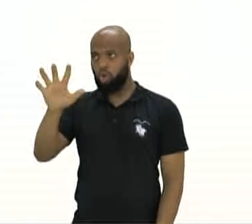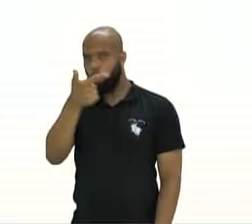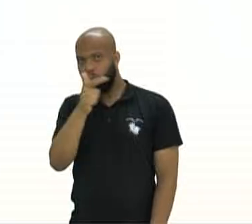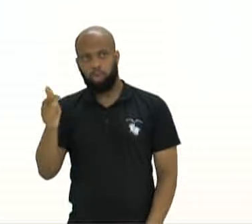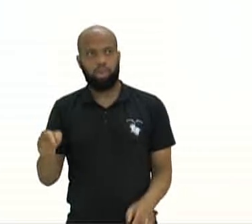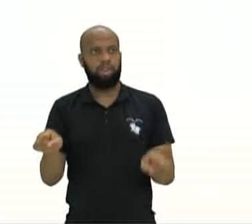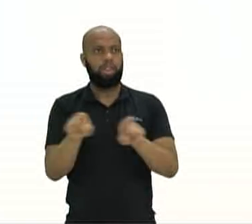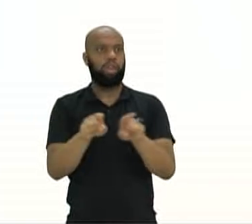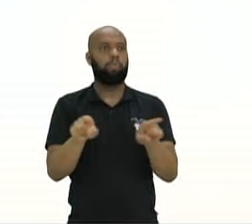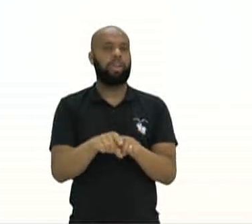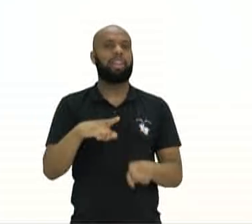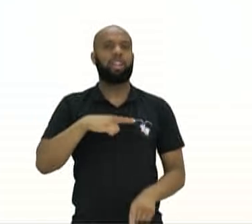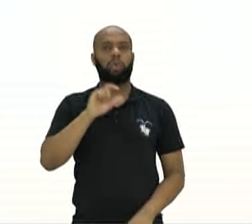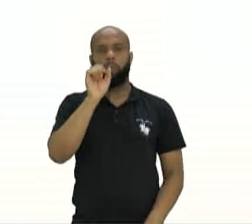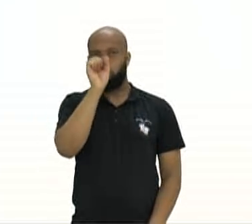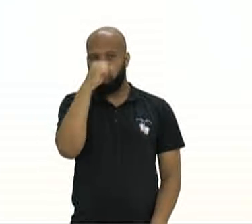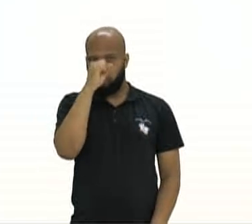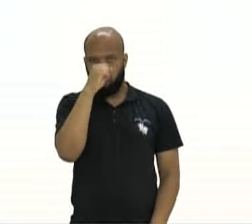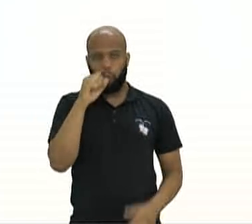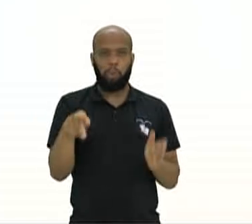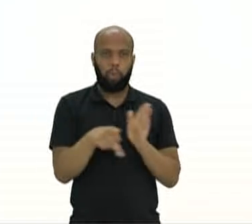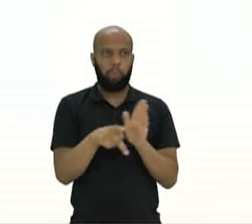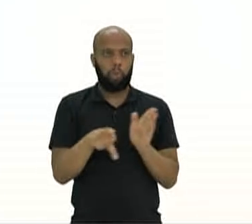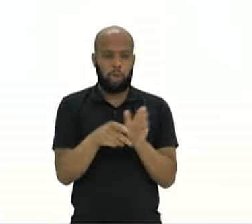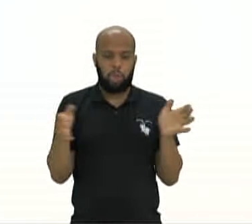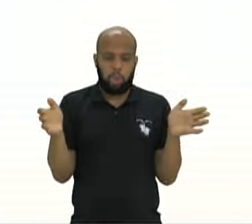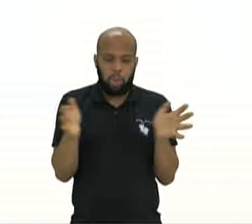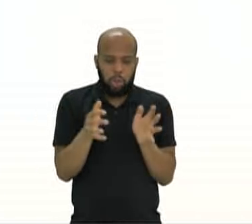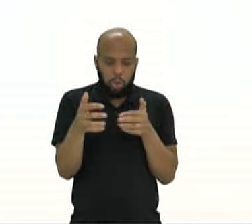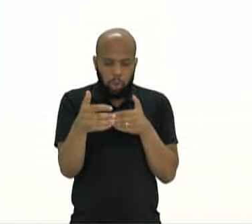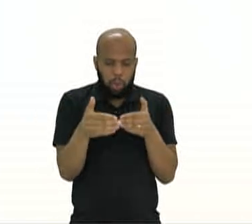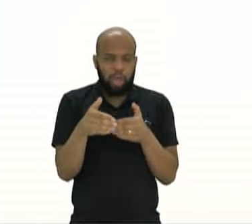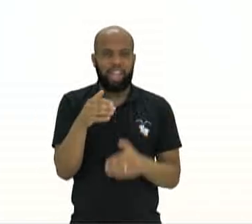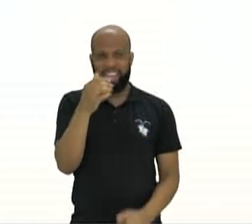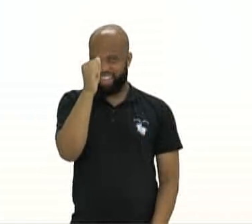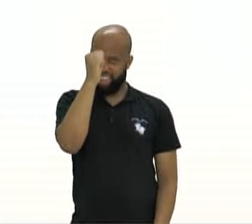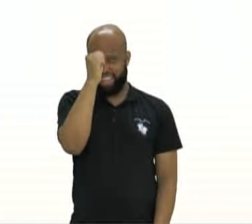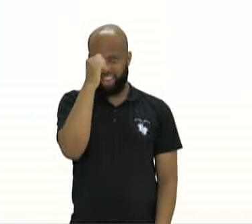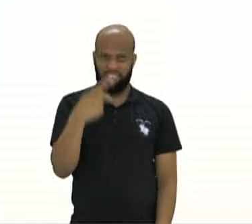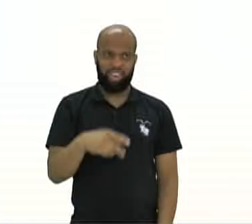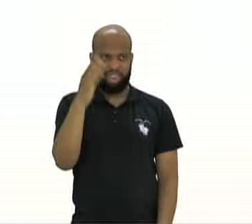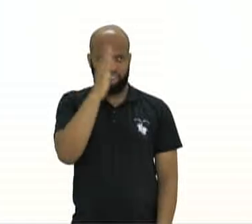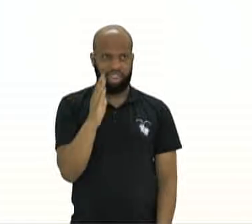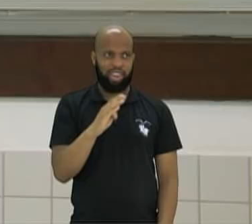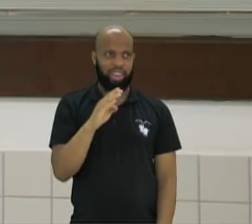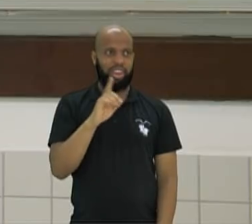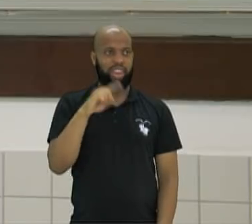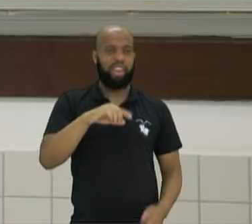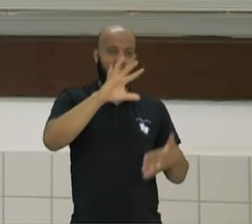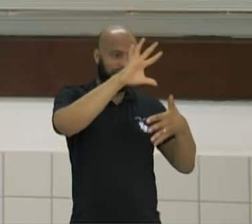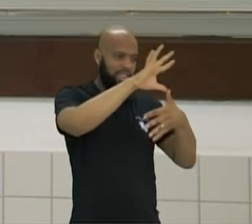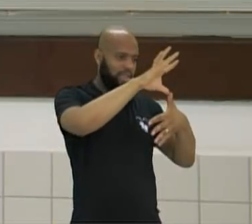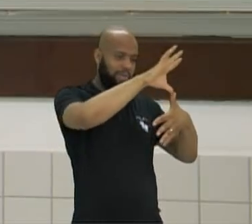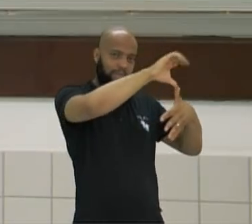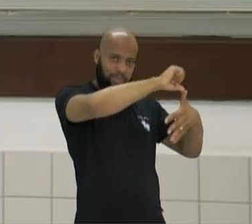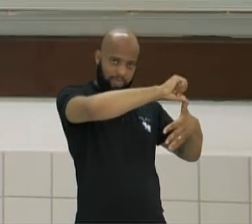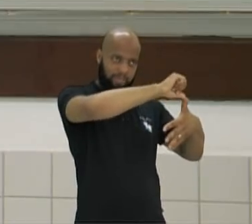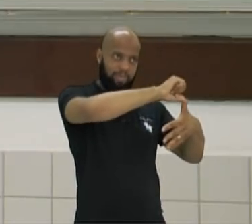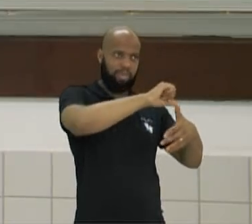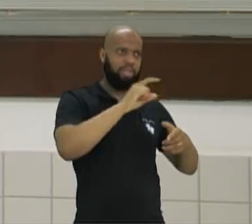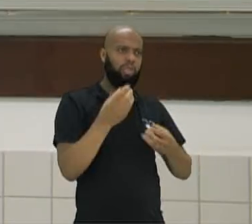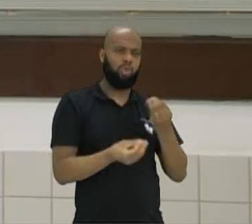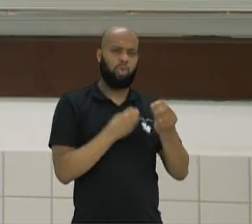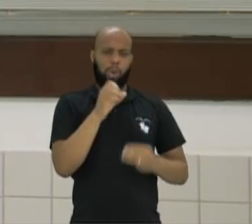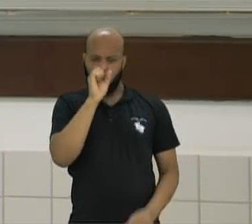O porquinho da Índia, claro que eu fui pesquisar, mas porquinho da Índia é do Brasil, é da América do Sul. Eu fui pesquisar essa, mas